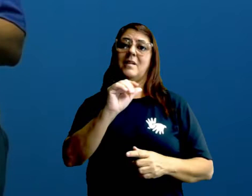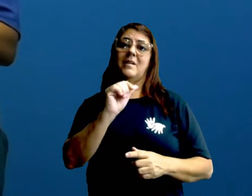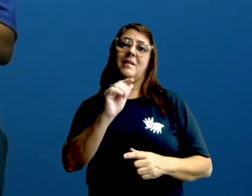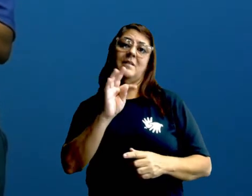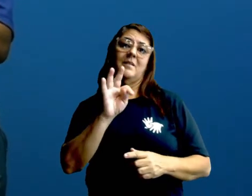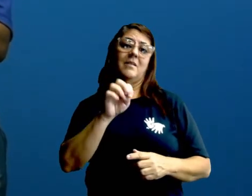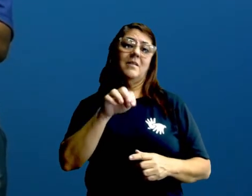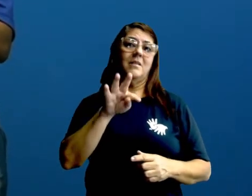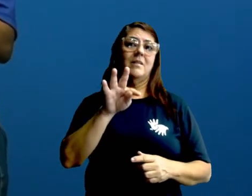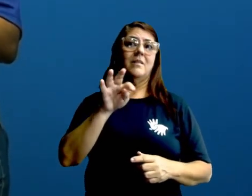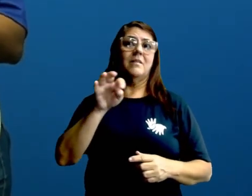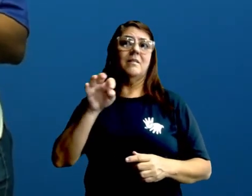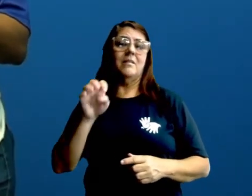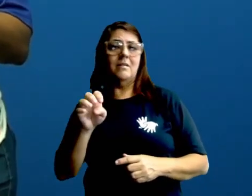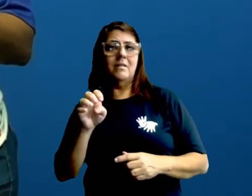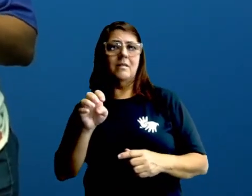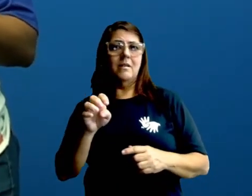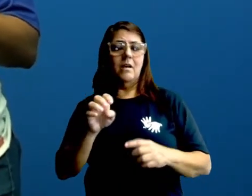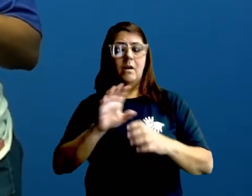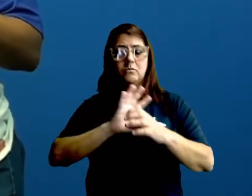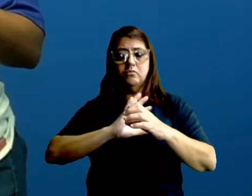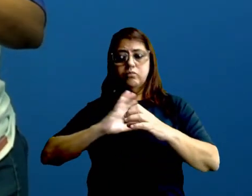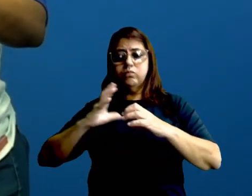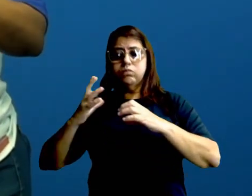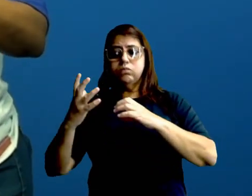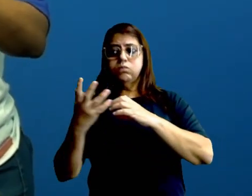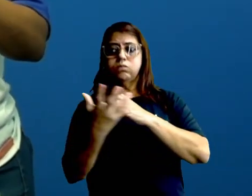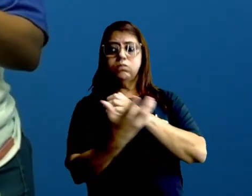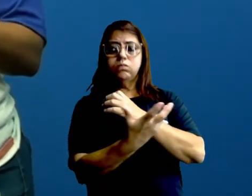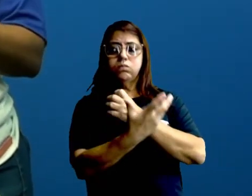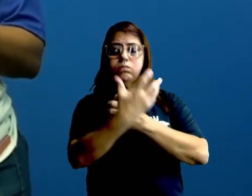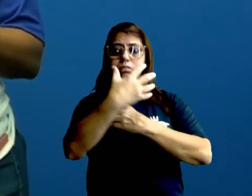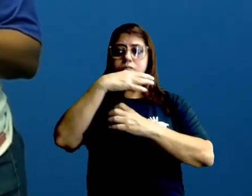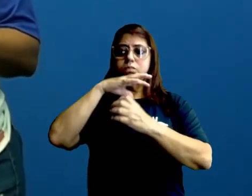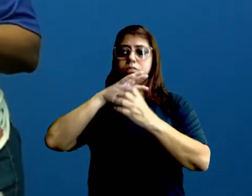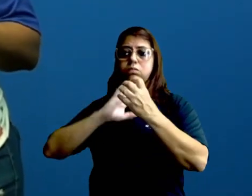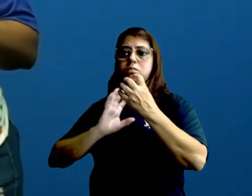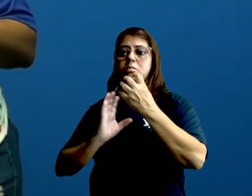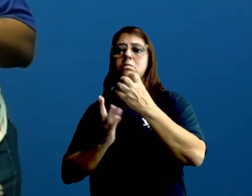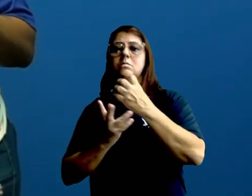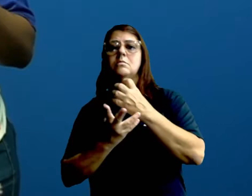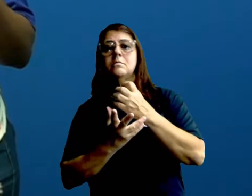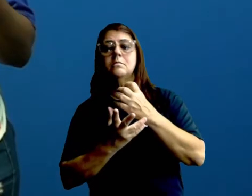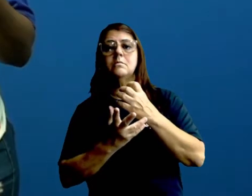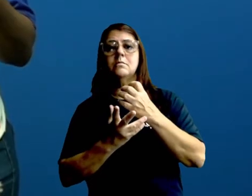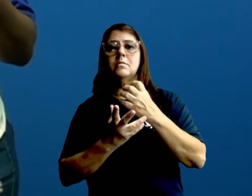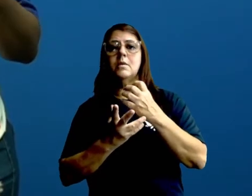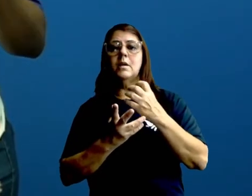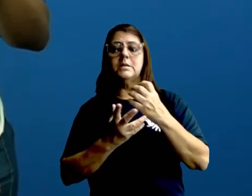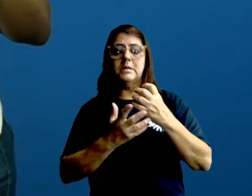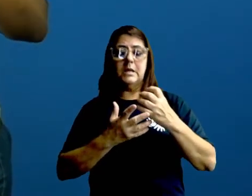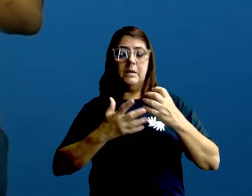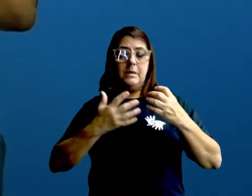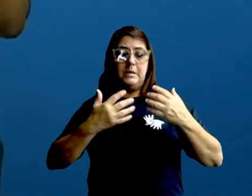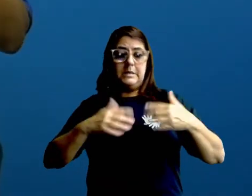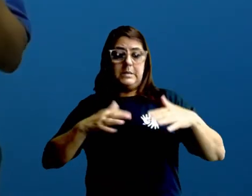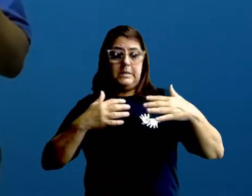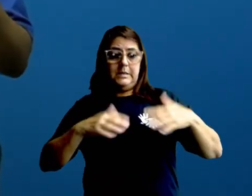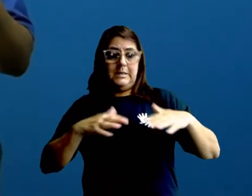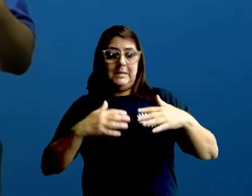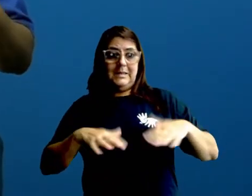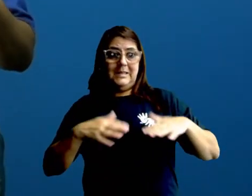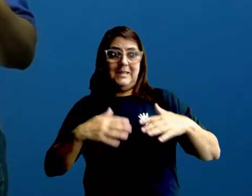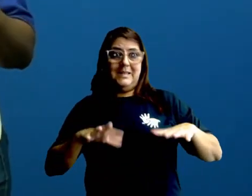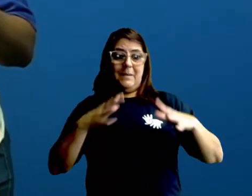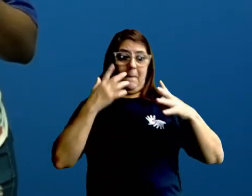verdade é porque entrou em atrito com a atmosfera, né, que são os gases, formados por gases, e aí acaba se queimando e aí a gente vê um